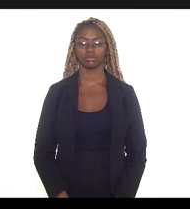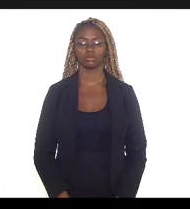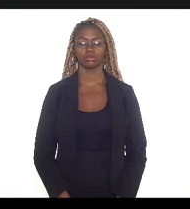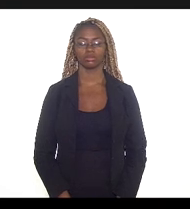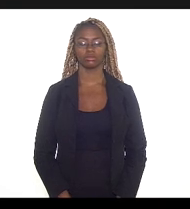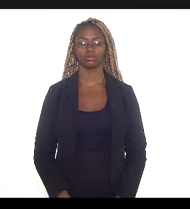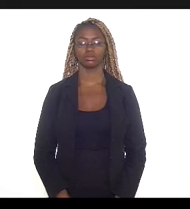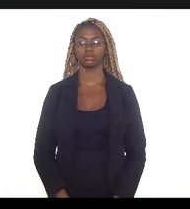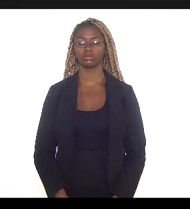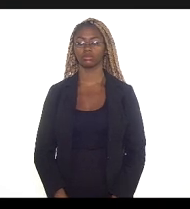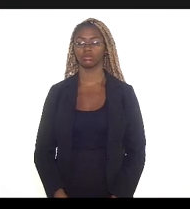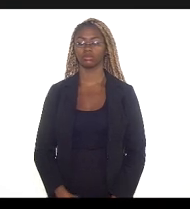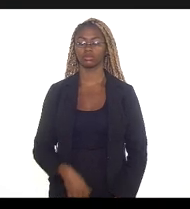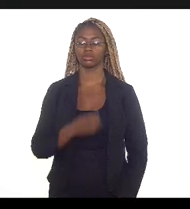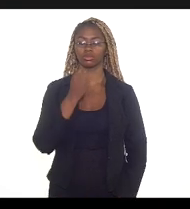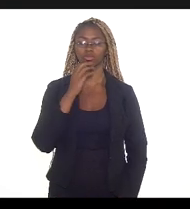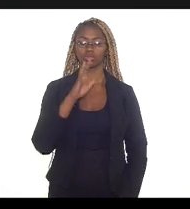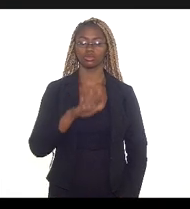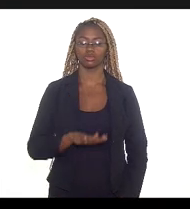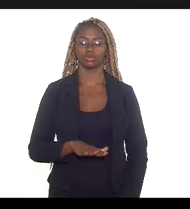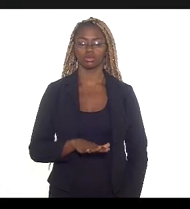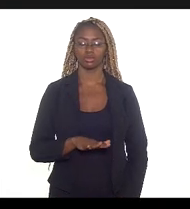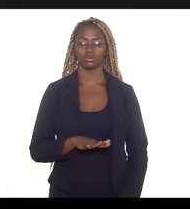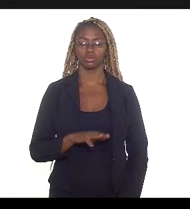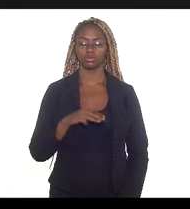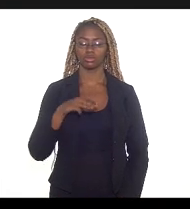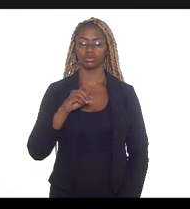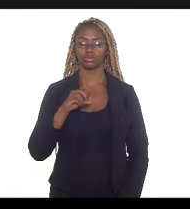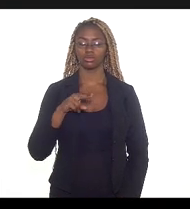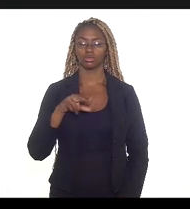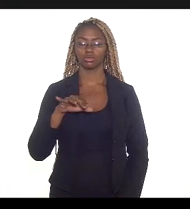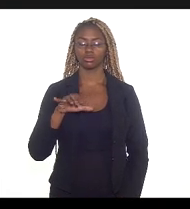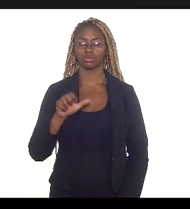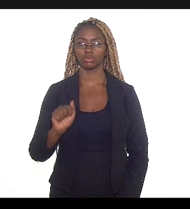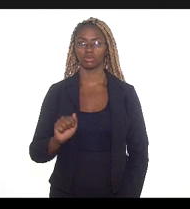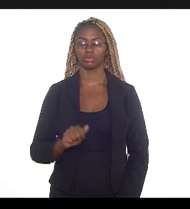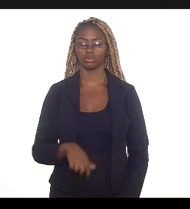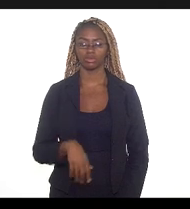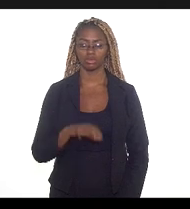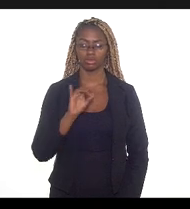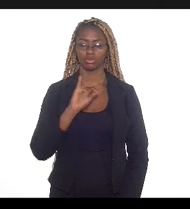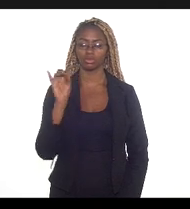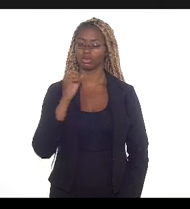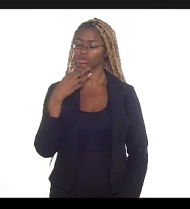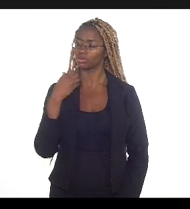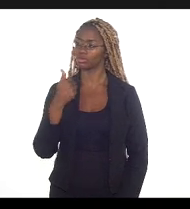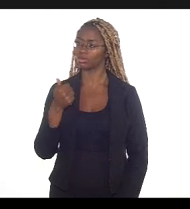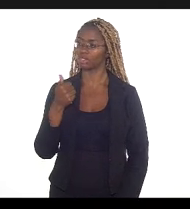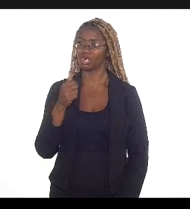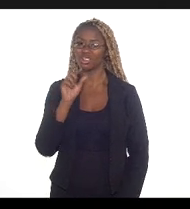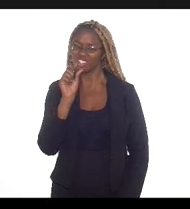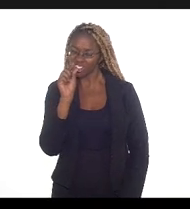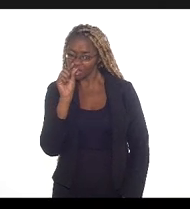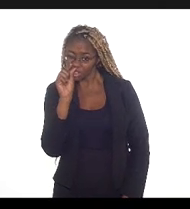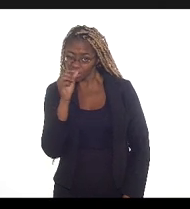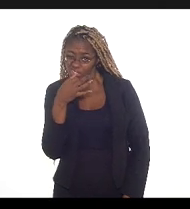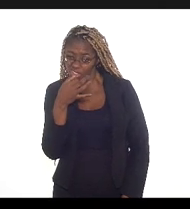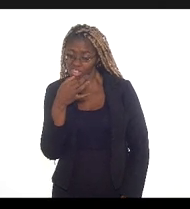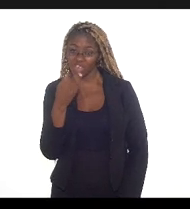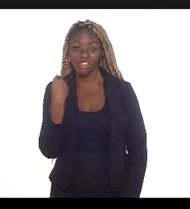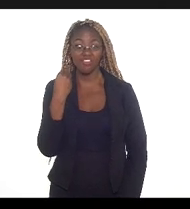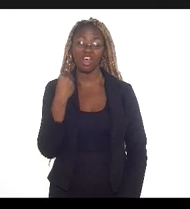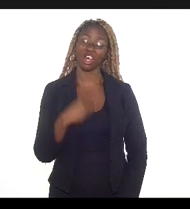Boa tarde, Mônica. Começou a sair o som. Oi, meu bem. Boa tarde. Saiu o somzinho.